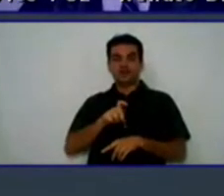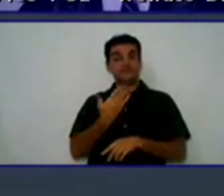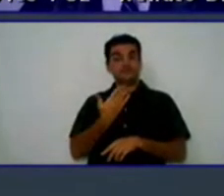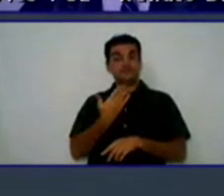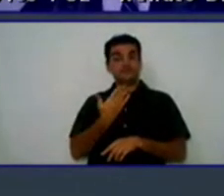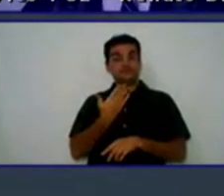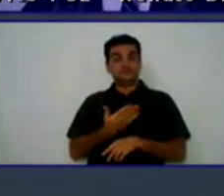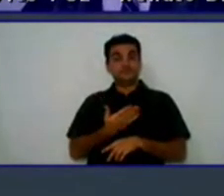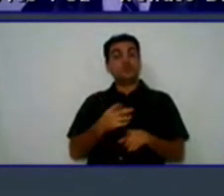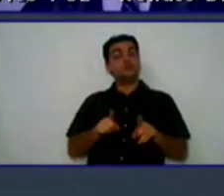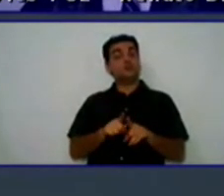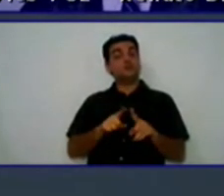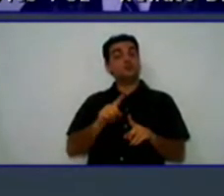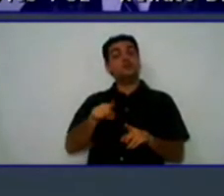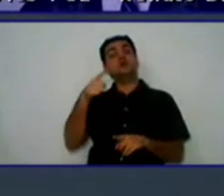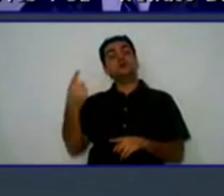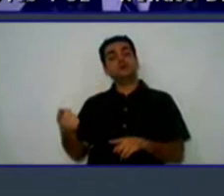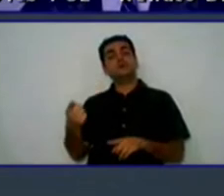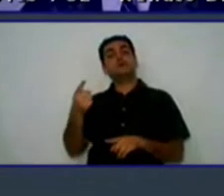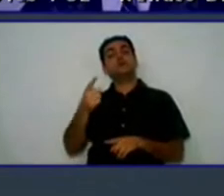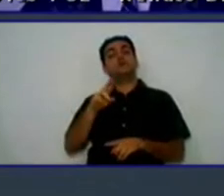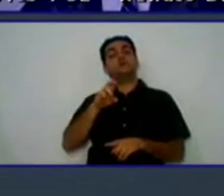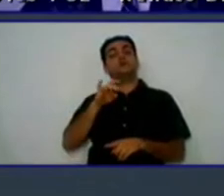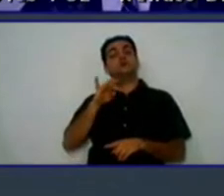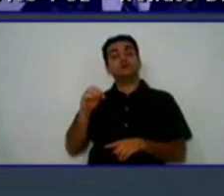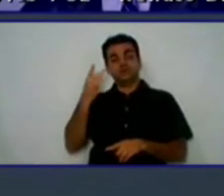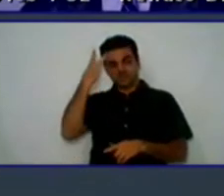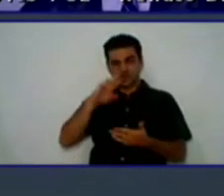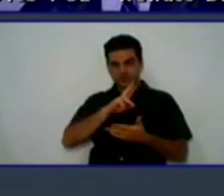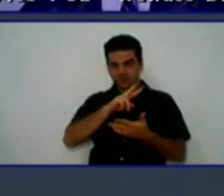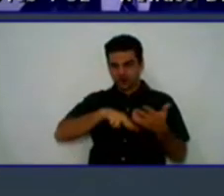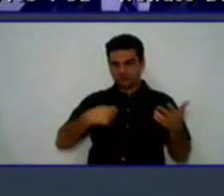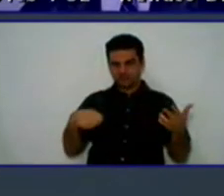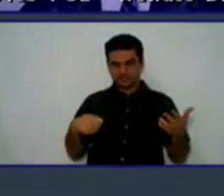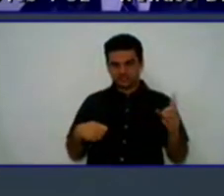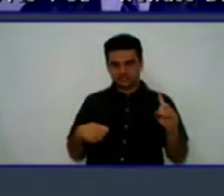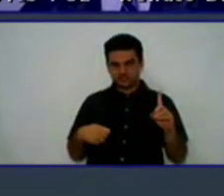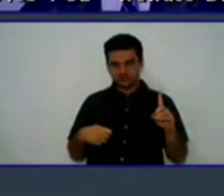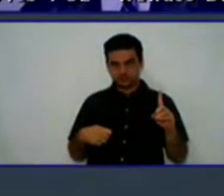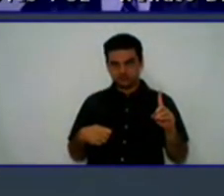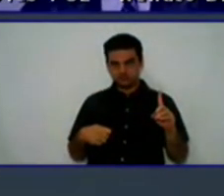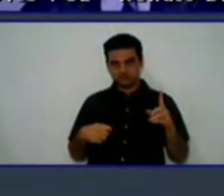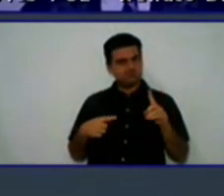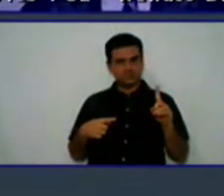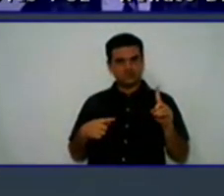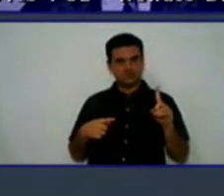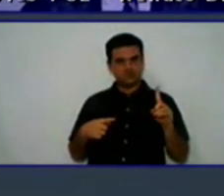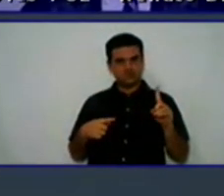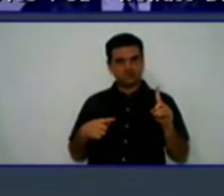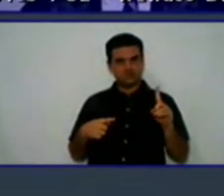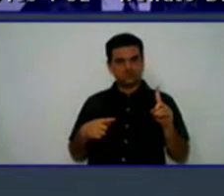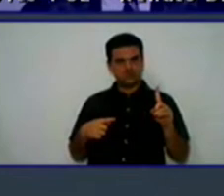bem como do doutor Renato Bril, se dispensam a leitura do relatório. Sim, presidente. Sim, Vossa Excelência.